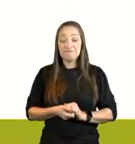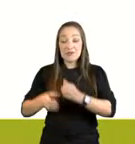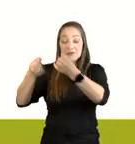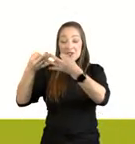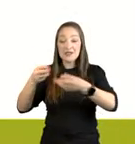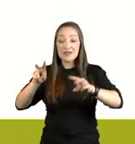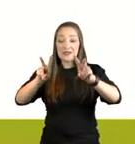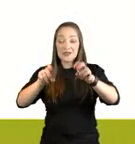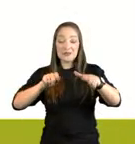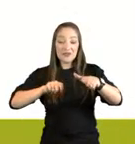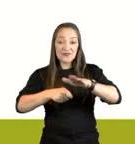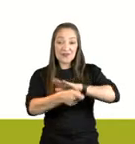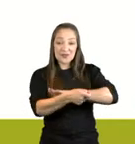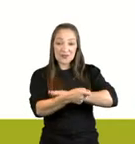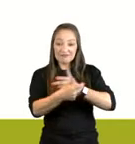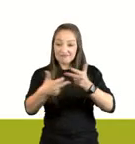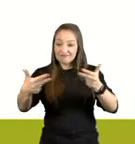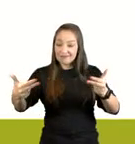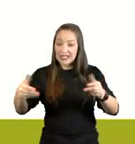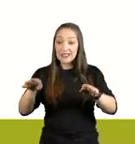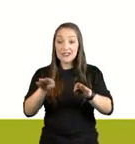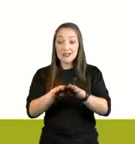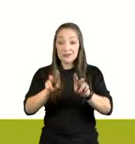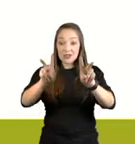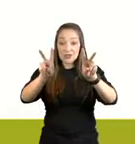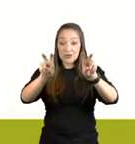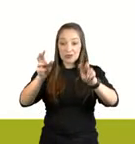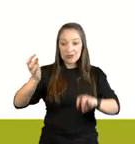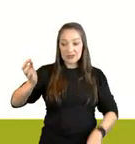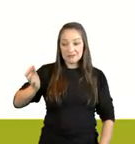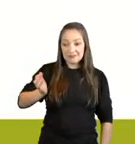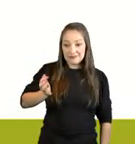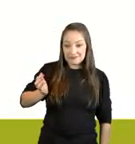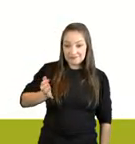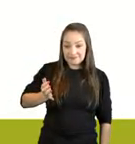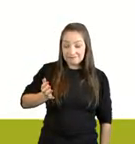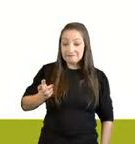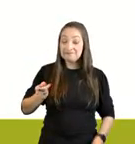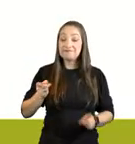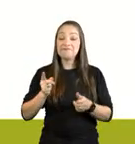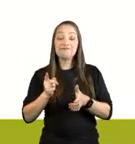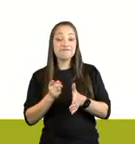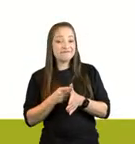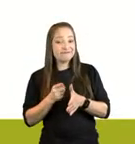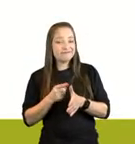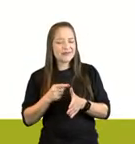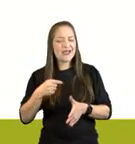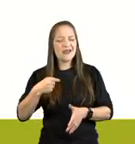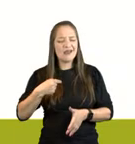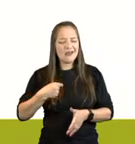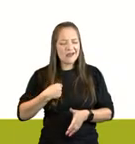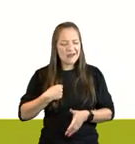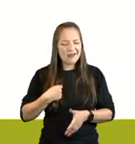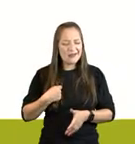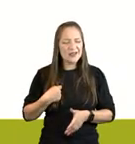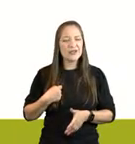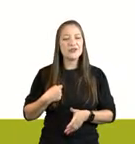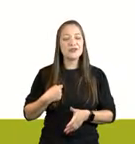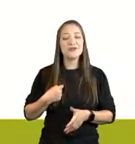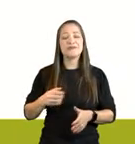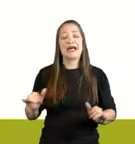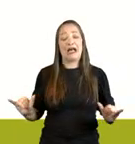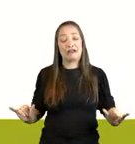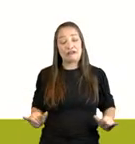investimentos e vai falar um pouco sobre riqueza. Primeiro, assim como vocês, eu sofri bastante, né? Fiz física,